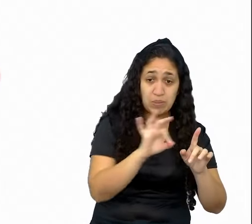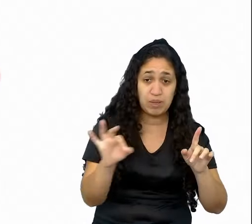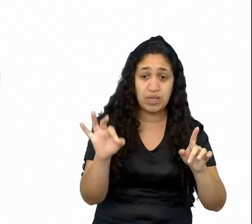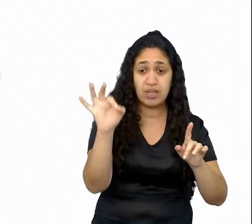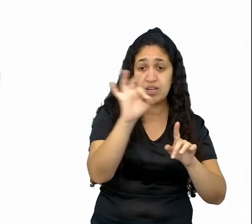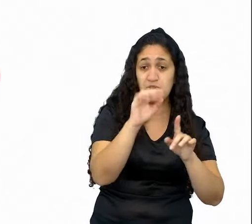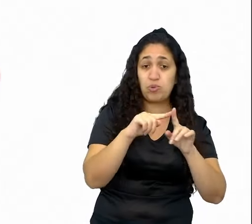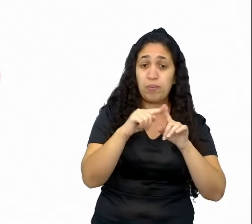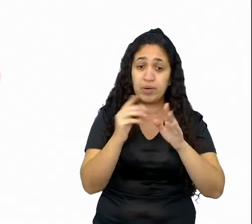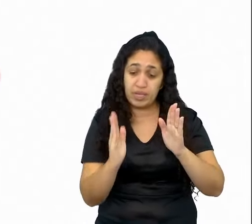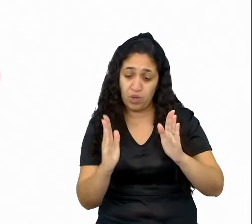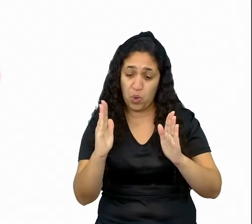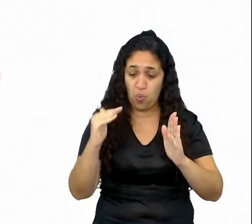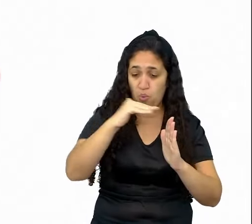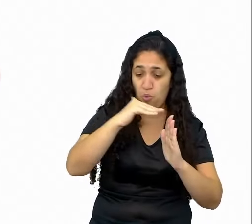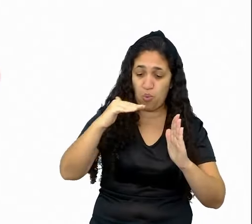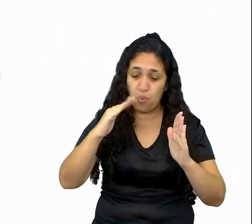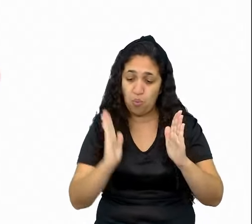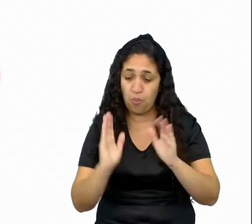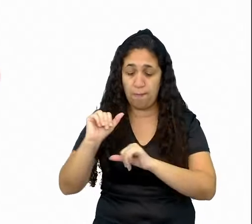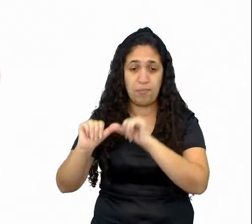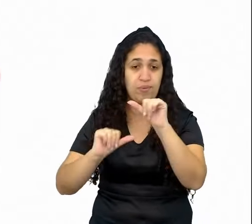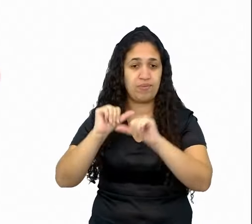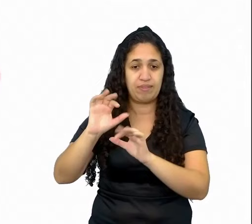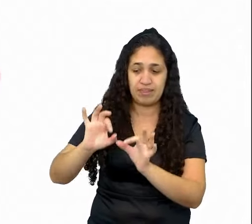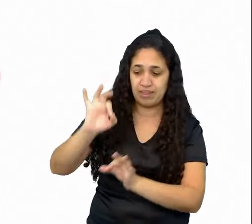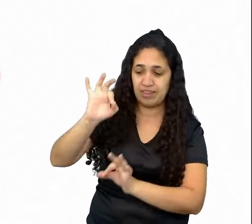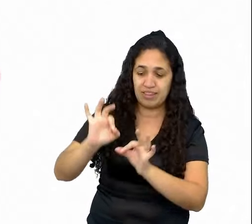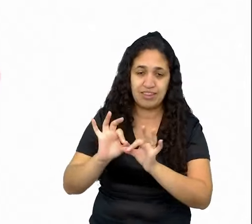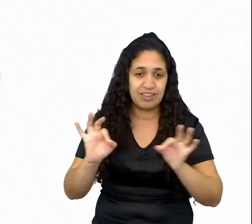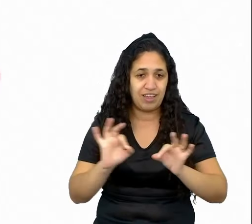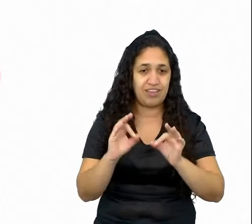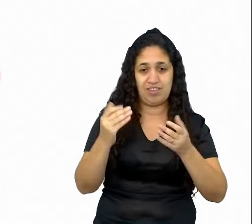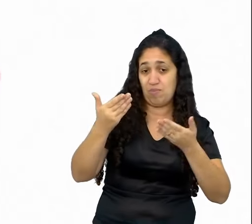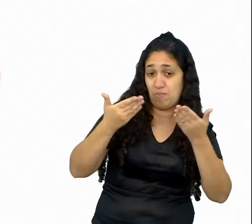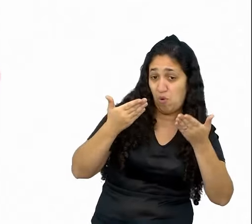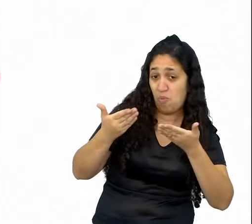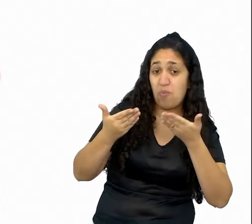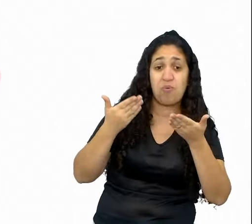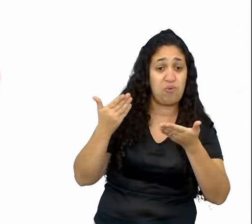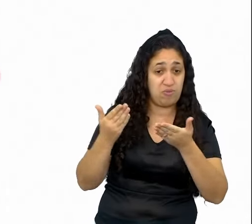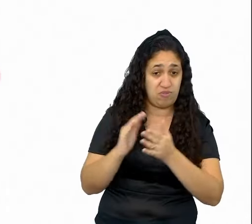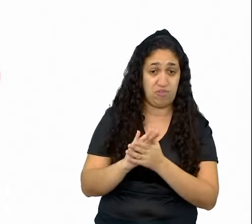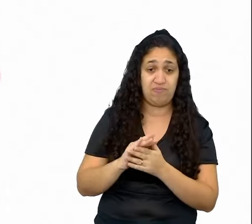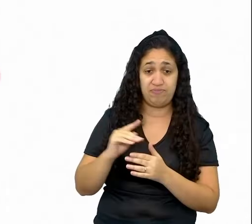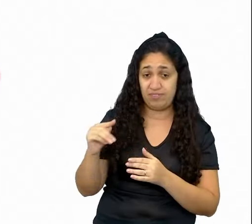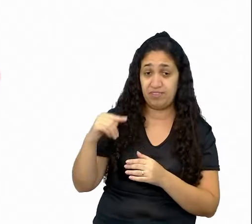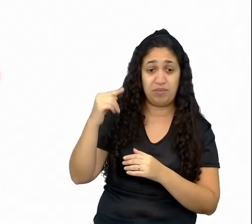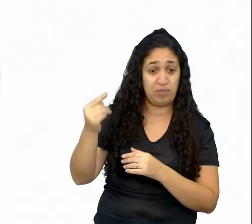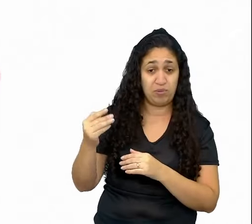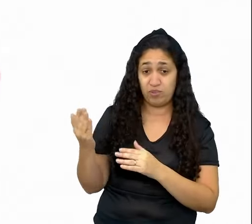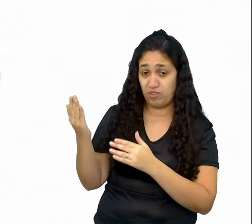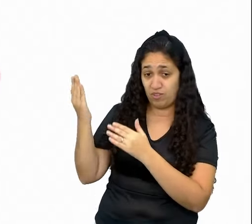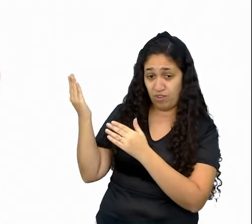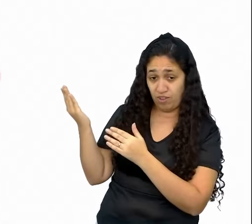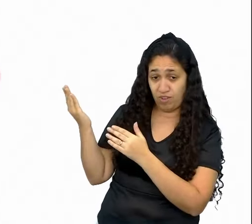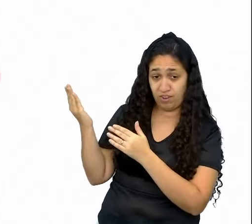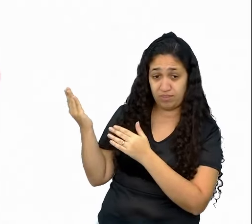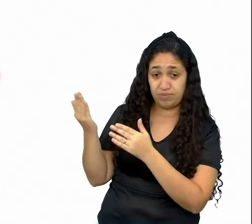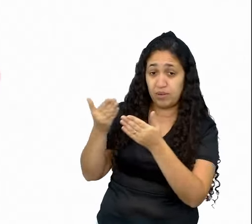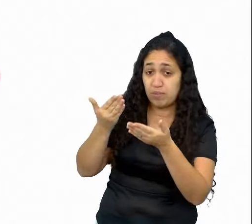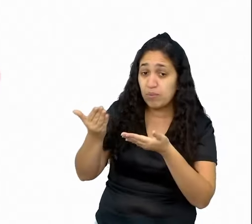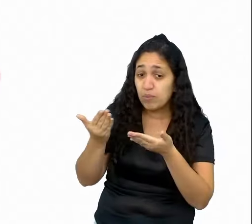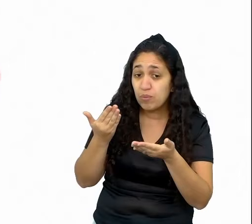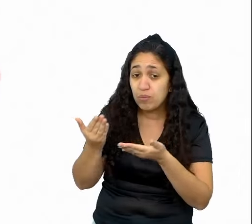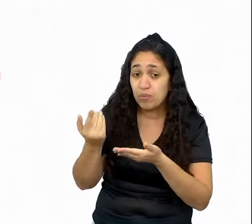medidas dos lados, que existe uma certa proporcionalidade, né? No de baixo, ele vai trabalhar lá, com a proporcionalidade